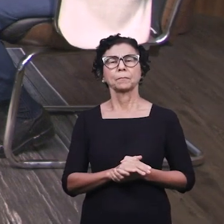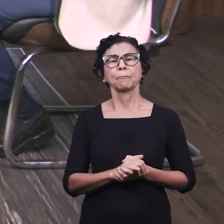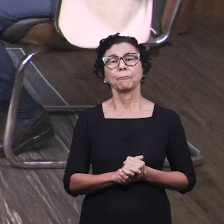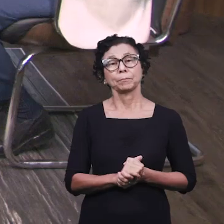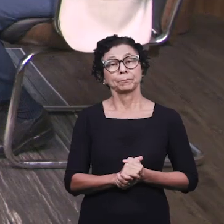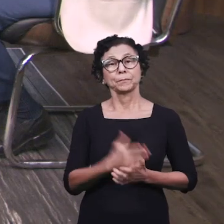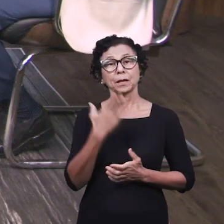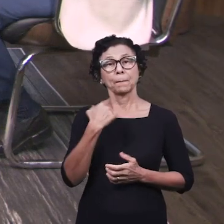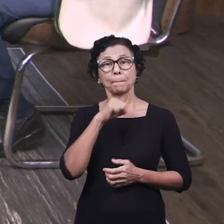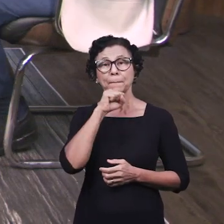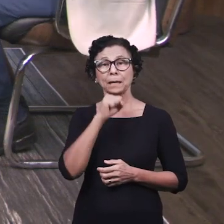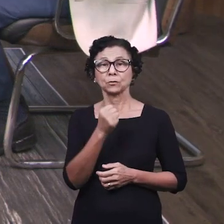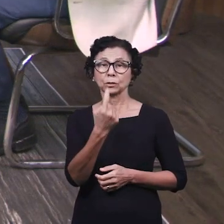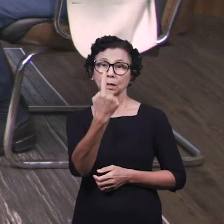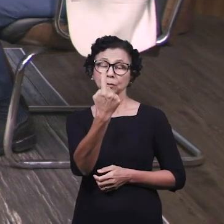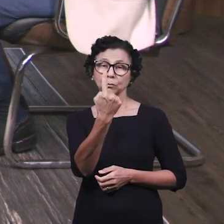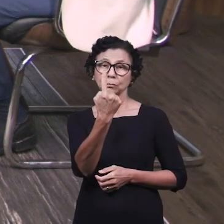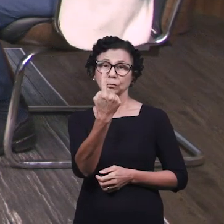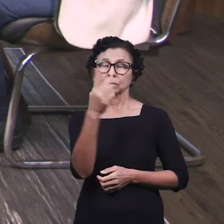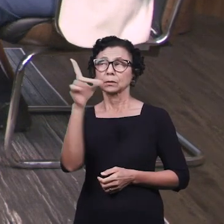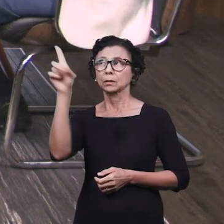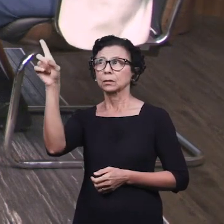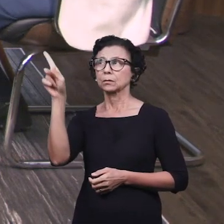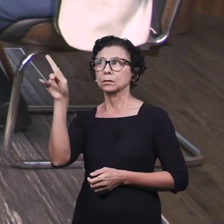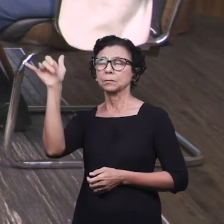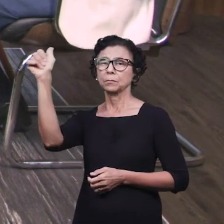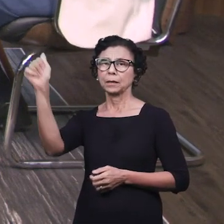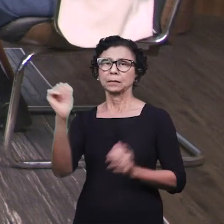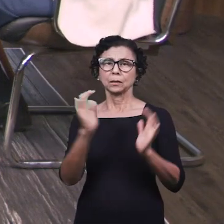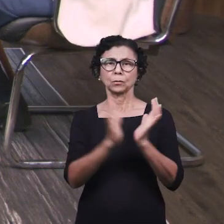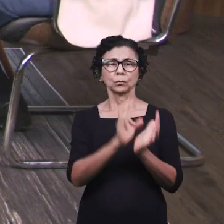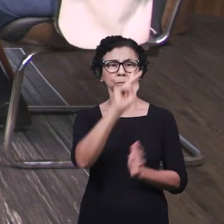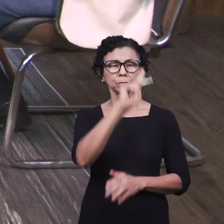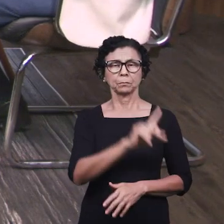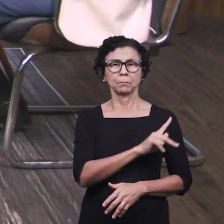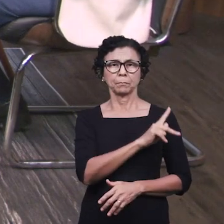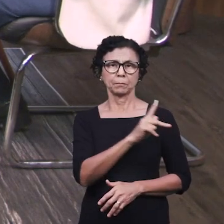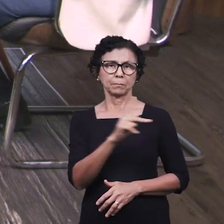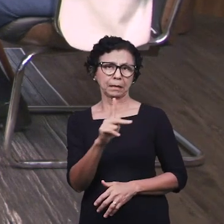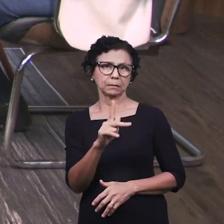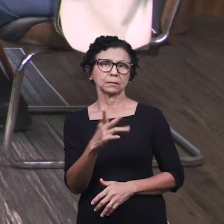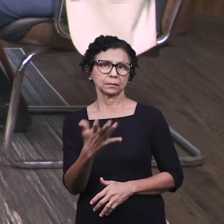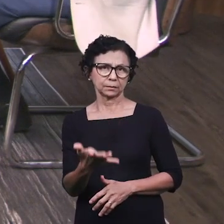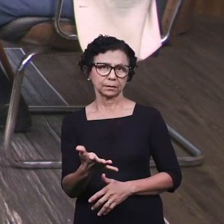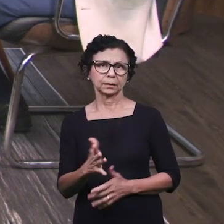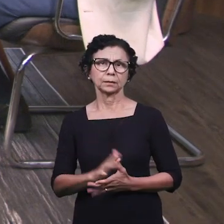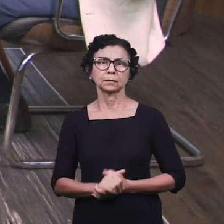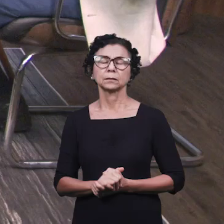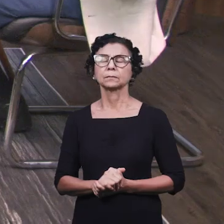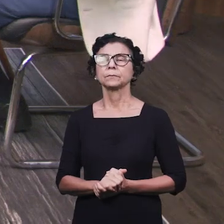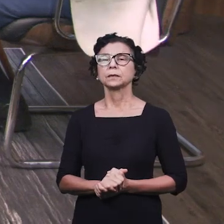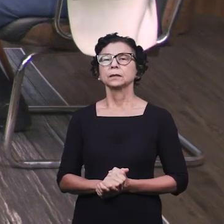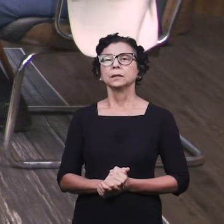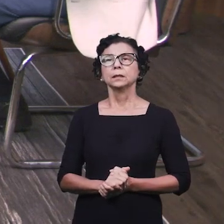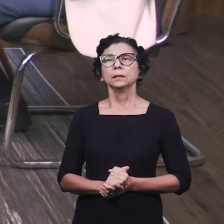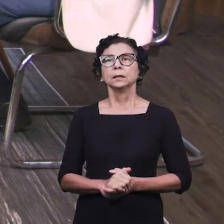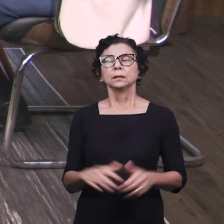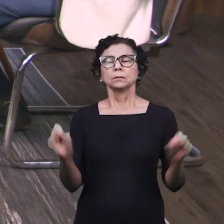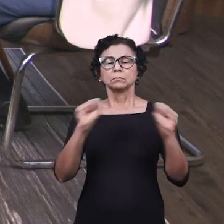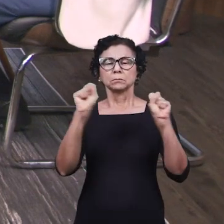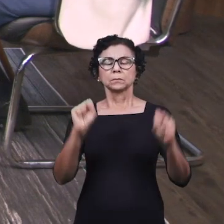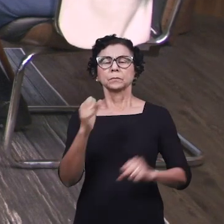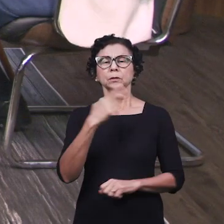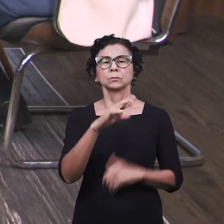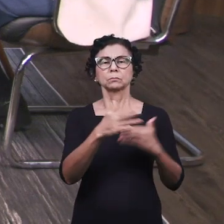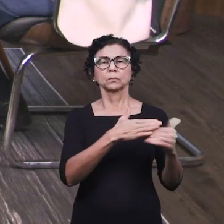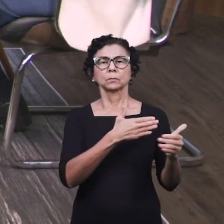pai. O Patrícia, que conversa? Então, nós estamos desfazendo aqui o sistema religioso, seja de quem